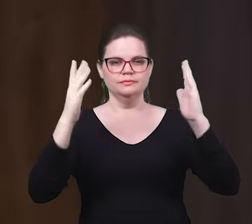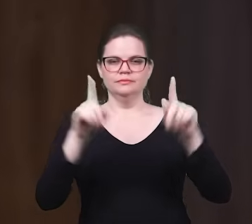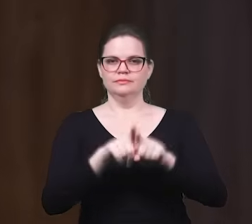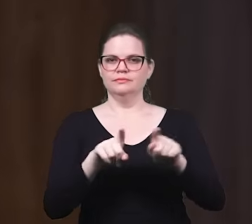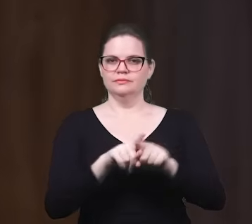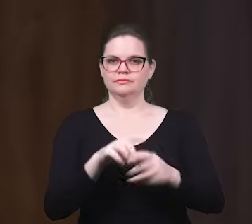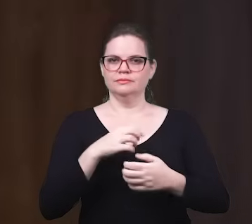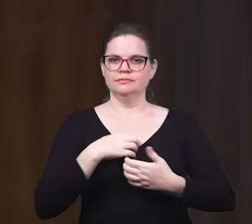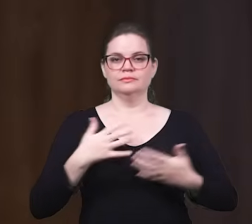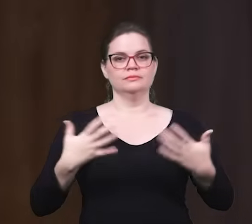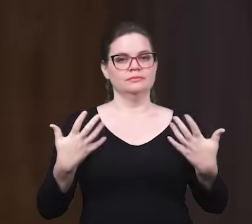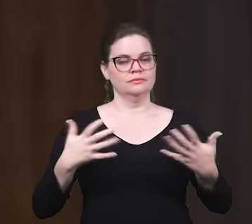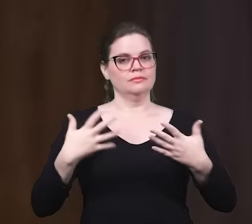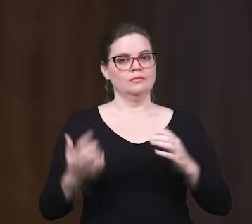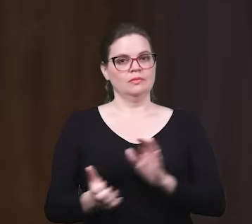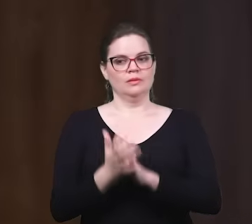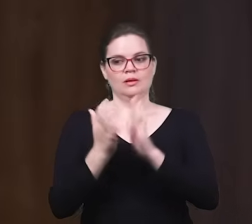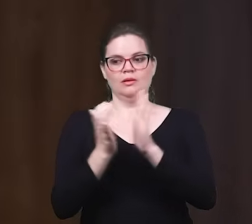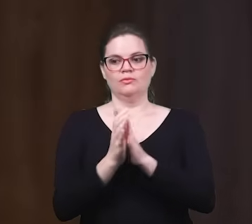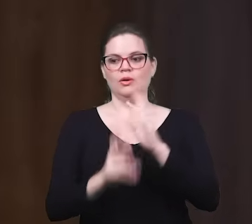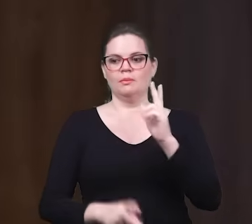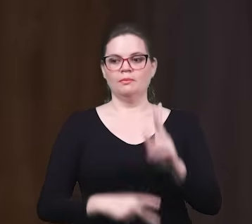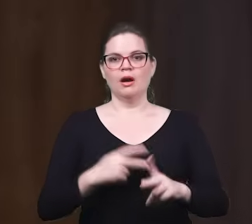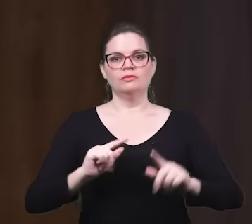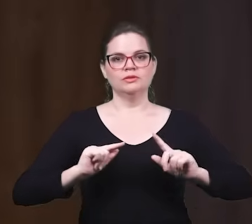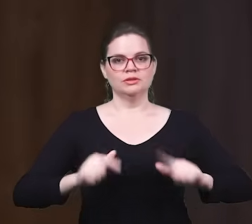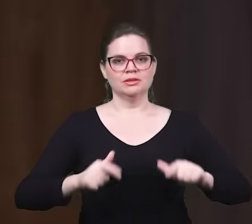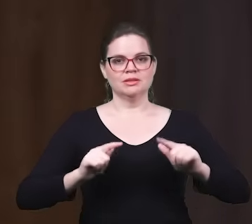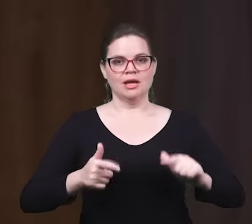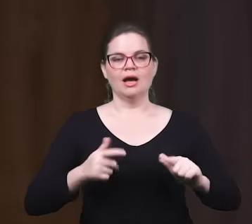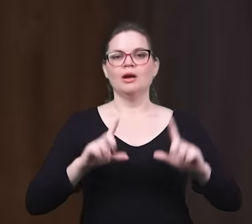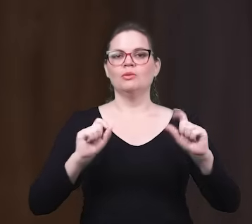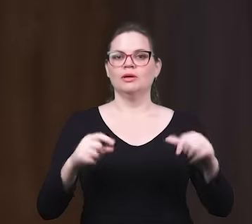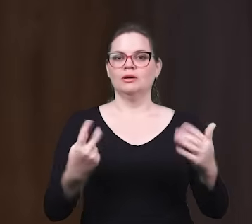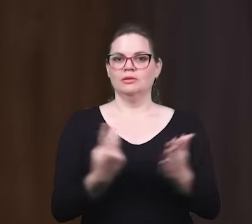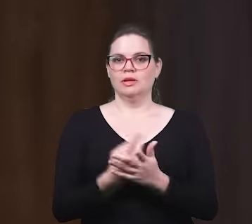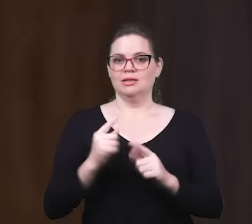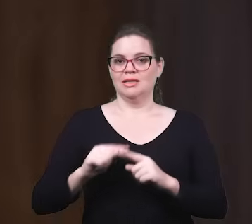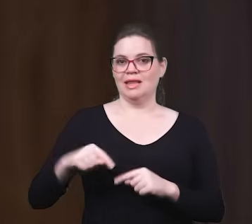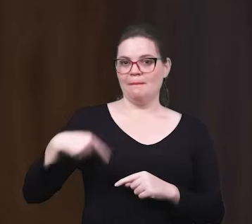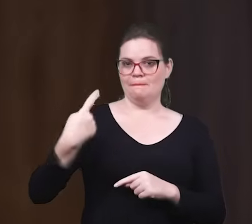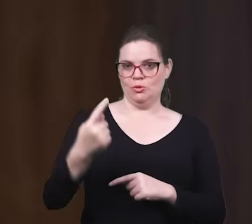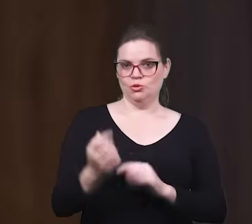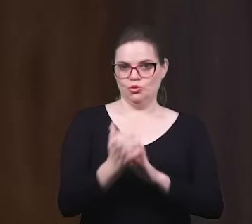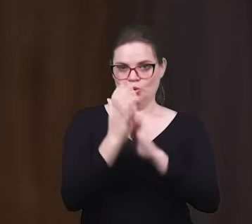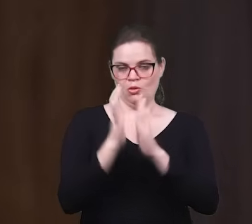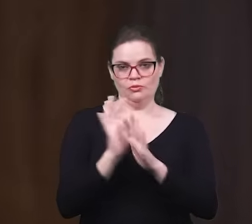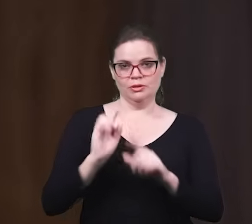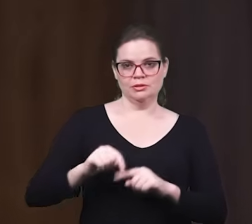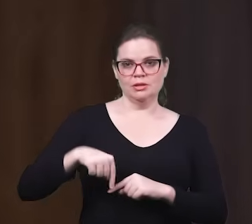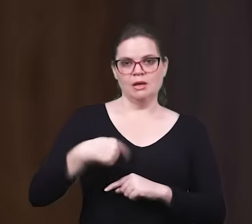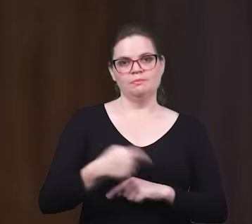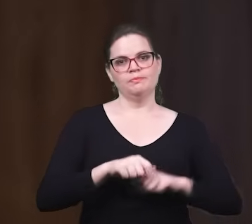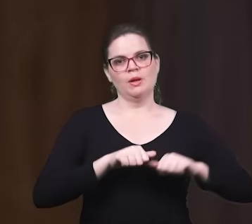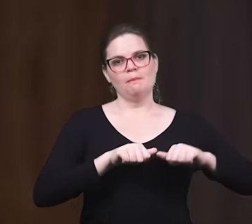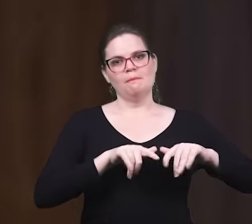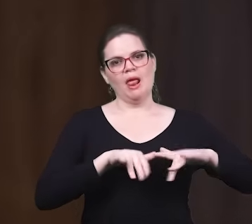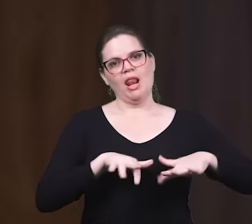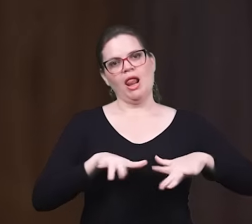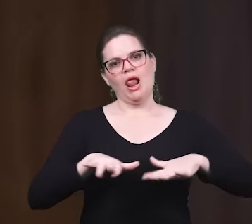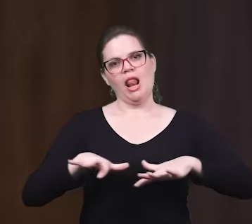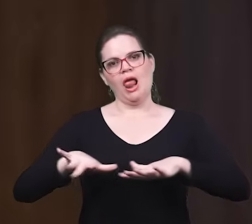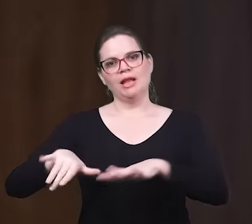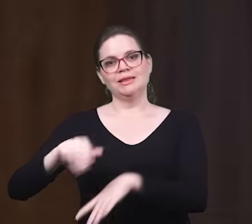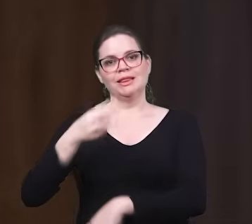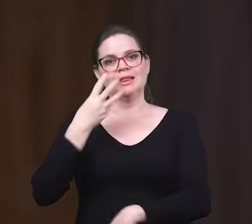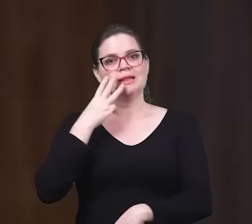louvor, o povo de Israel caminhou por 3 dias pelo deserto e chegou